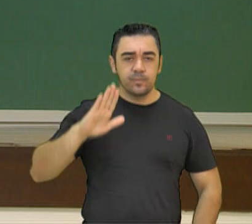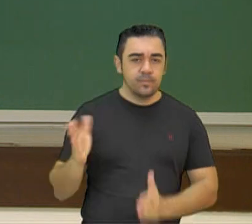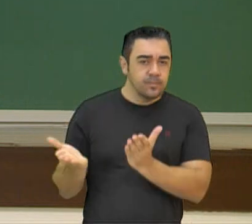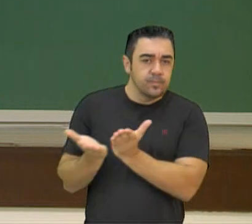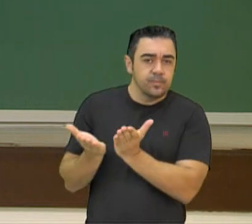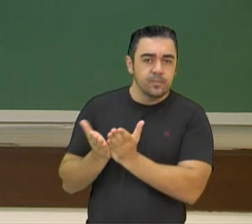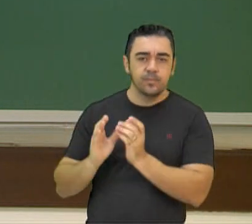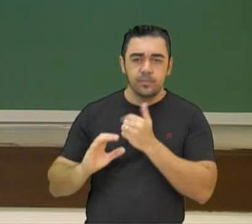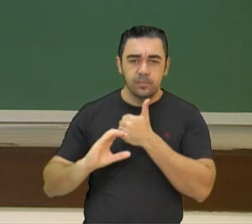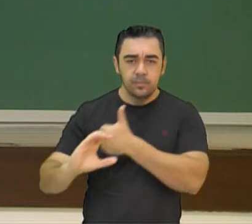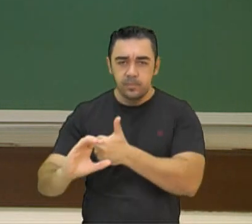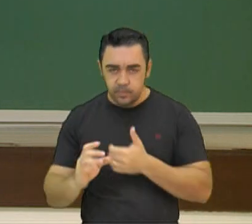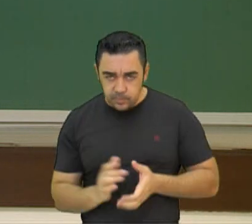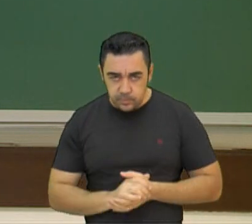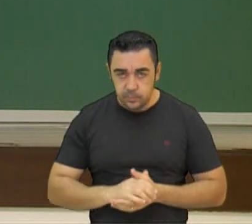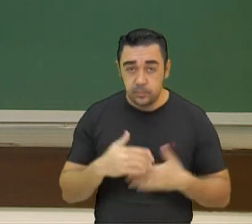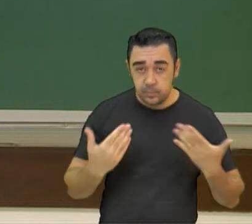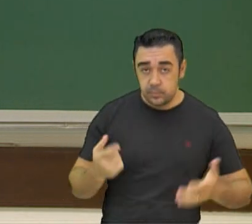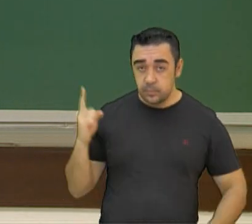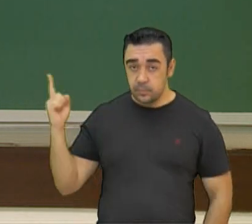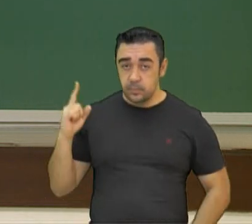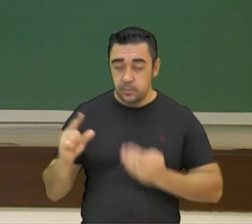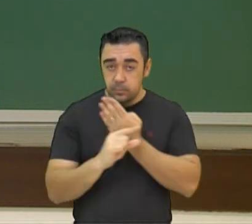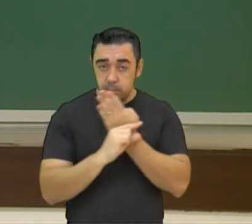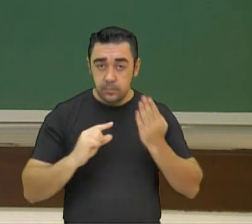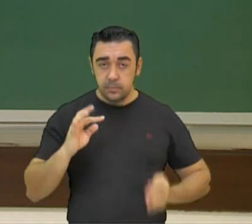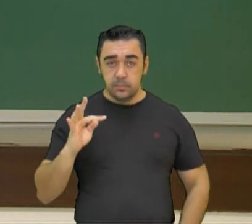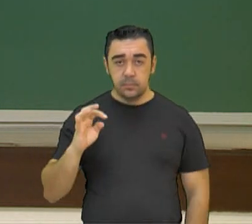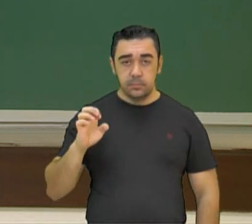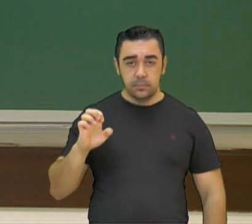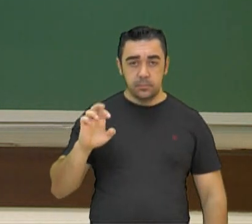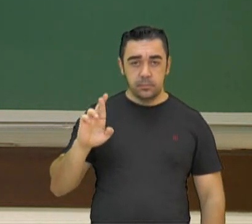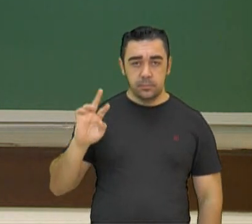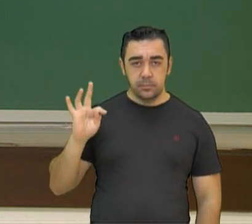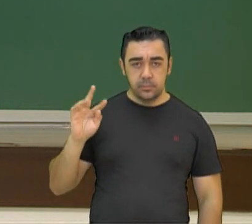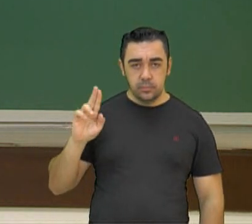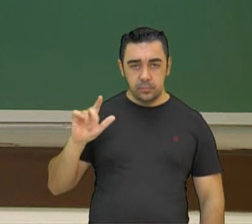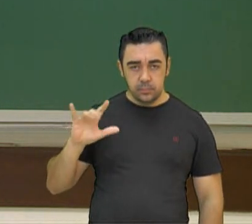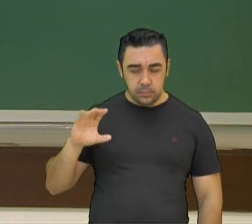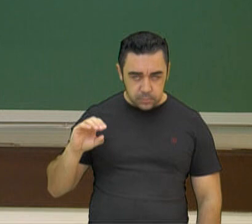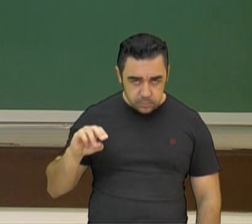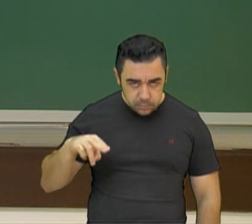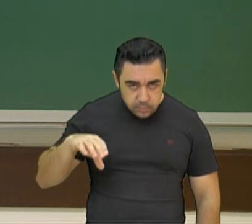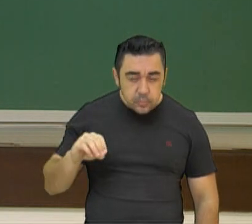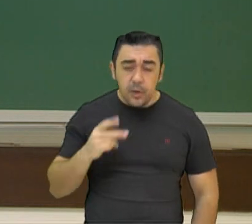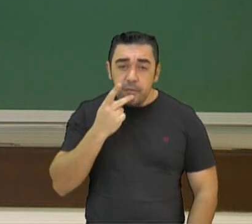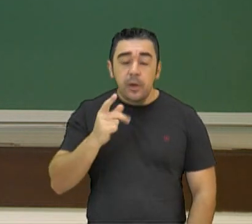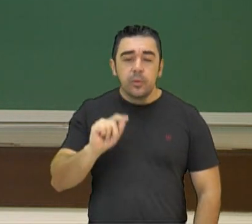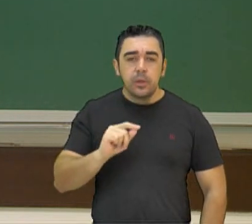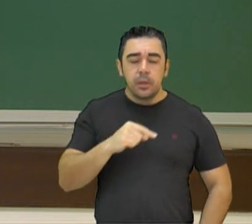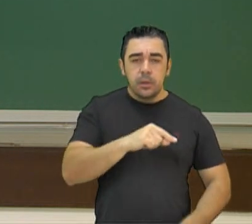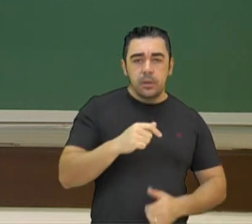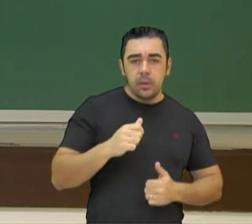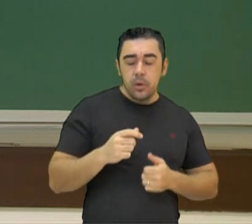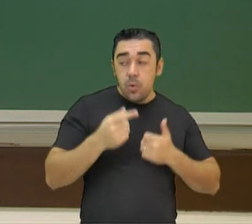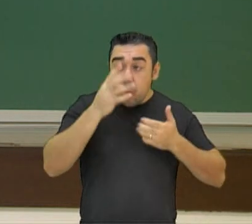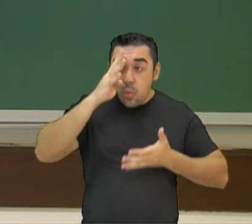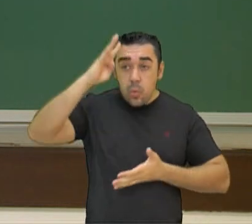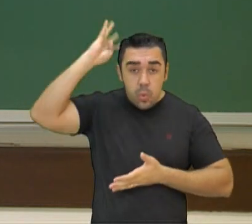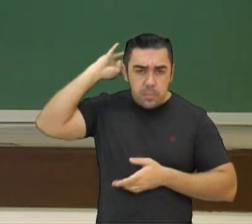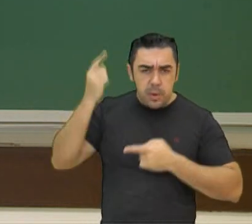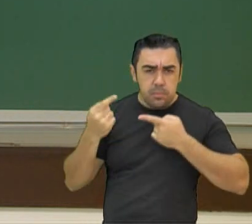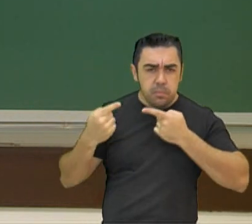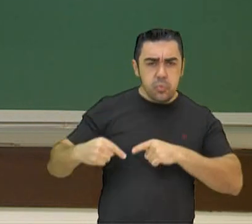aí o Tertuliano coloca que quanto mais o Império Romano perseguia os cristãos,